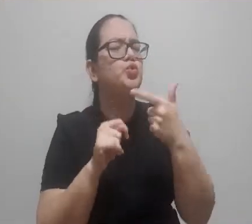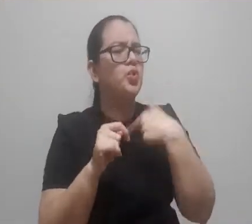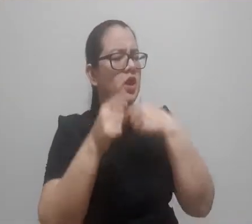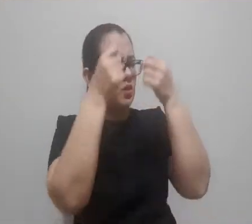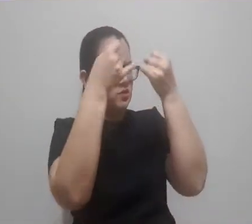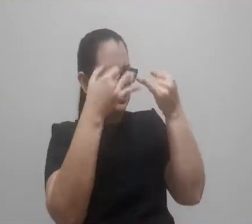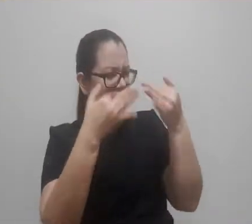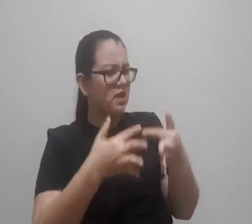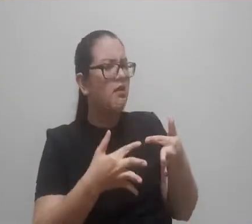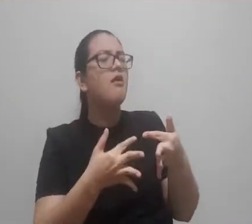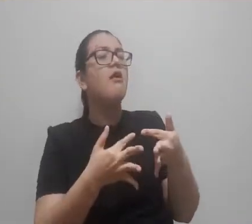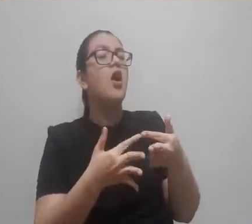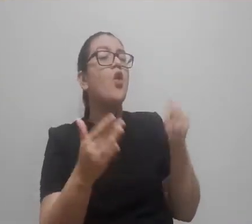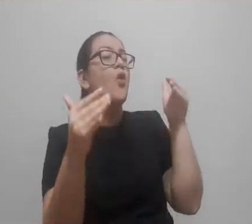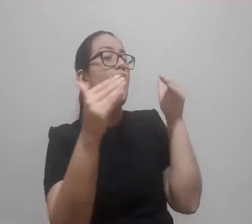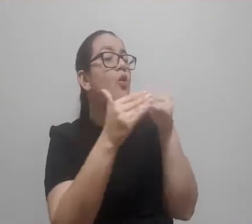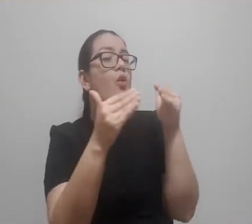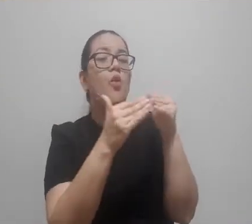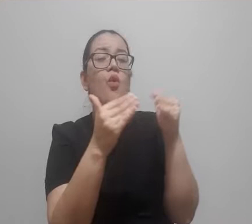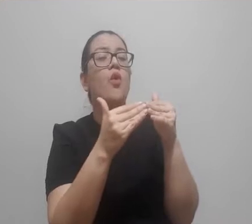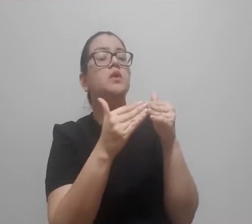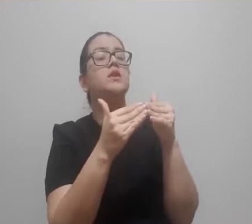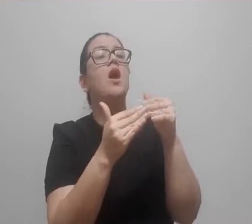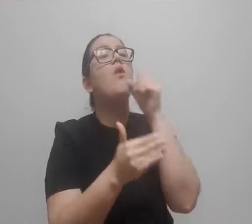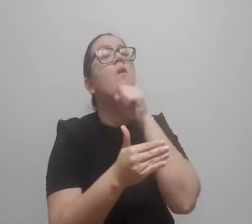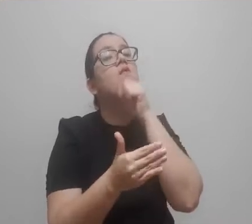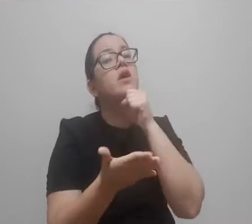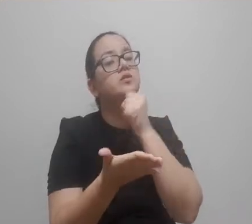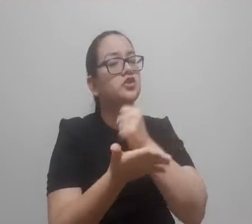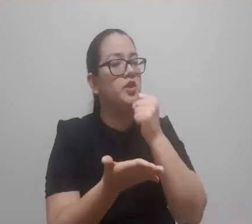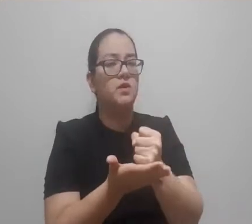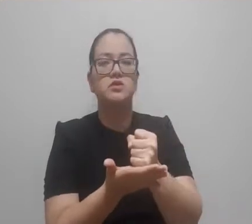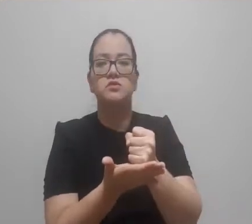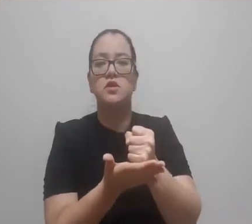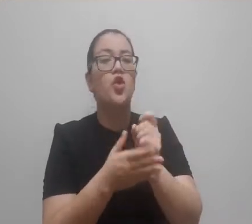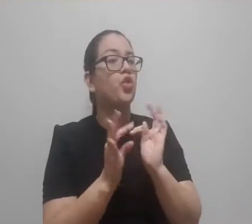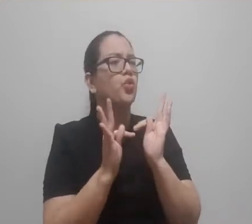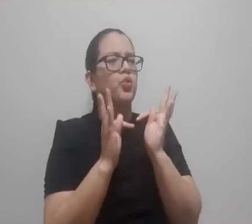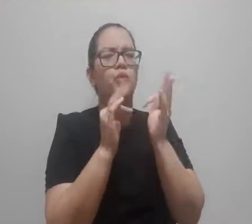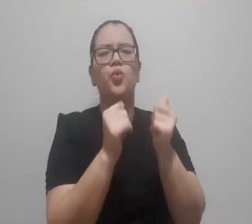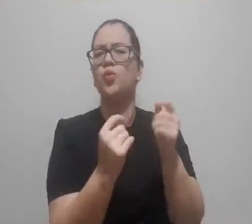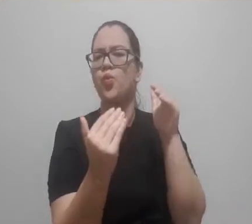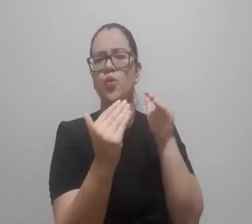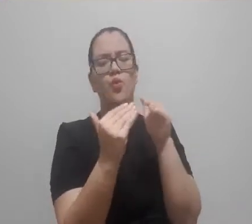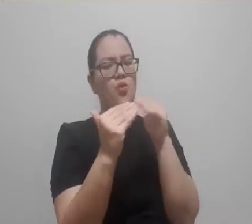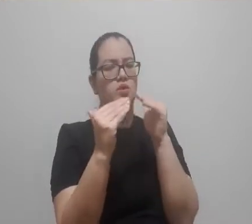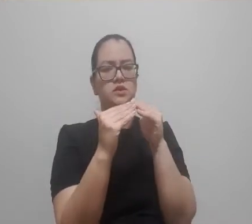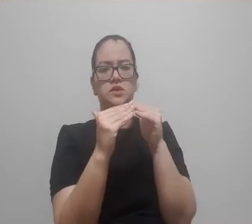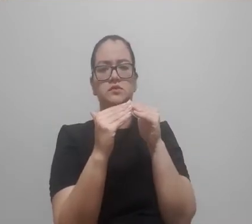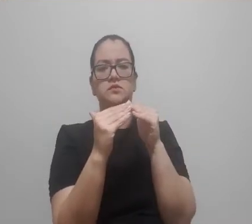orientações, mas tudo que eu vou falar para vocês está totalmente coerente com o Antigo